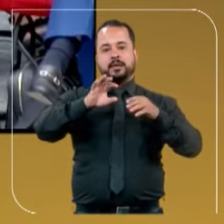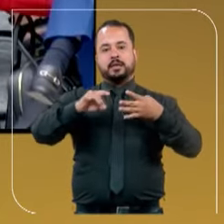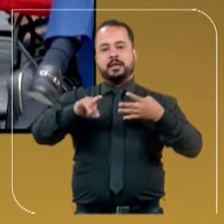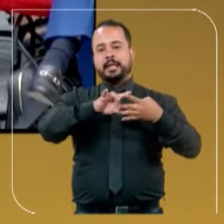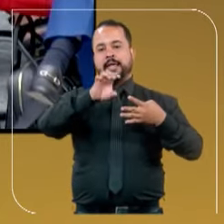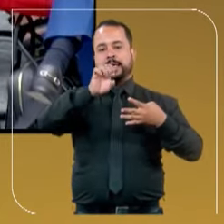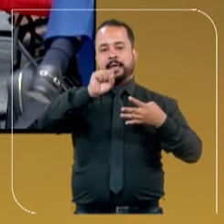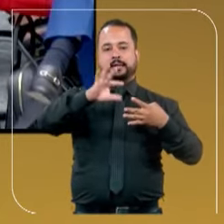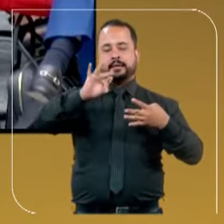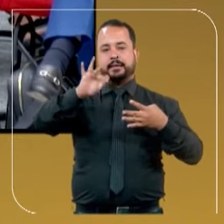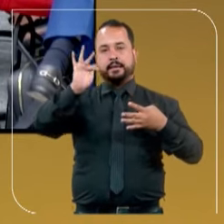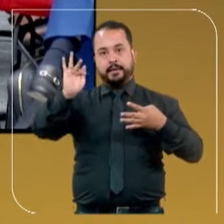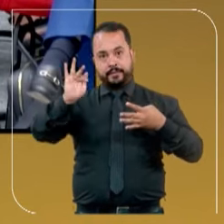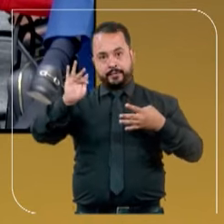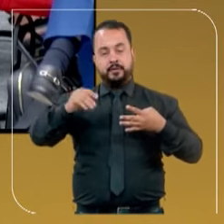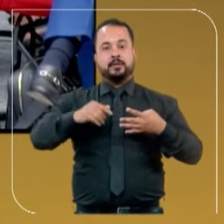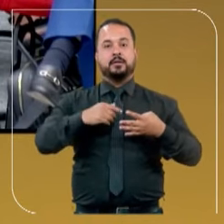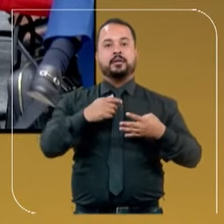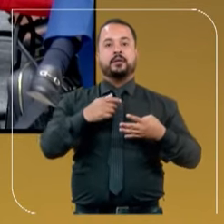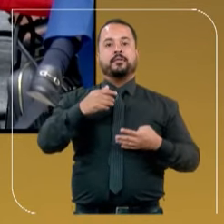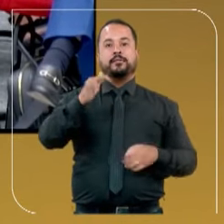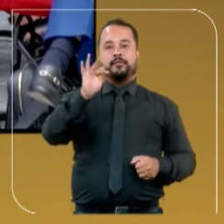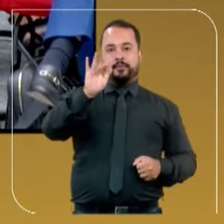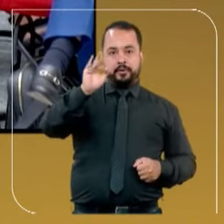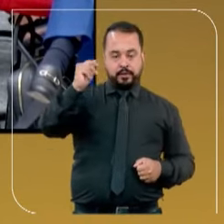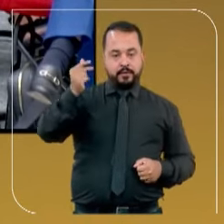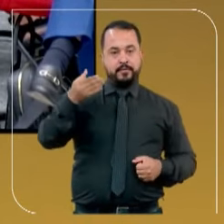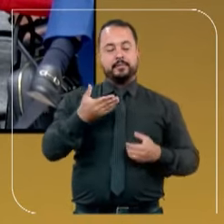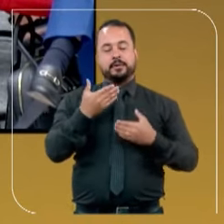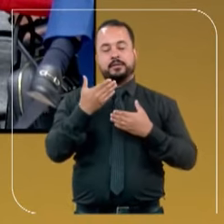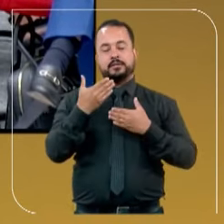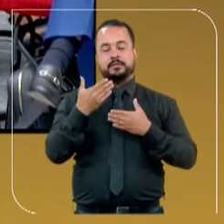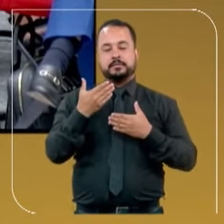nosso ministro que eu estou agora sucedendo na escola, ministro